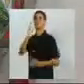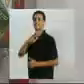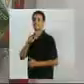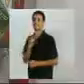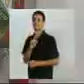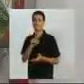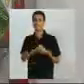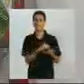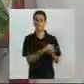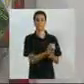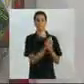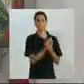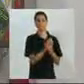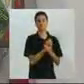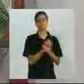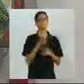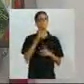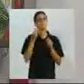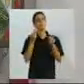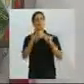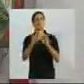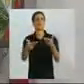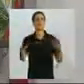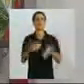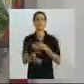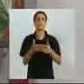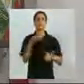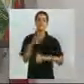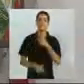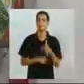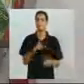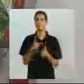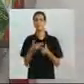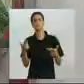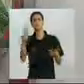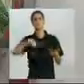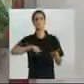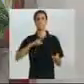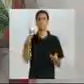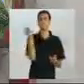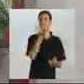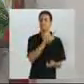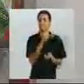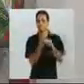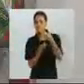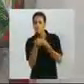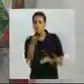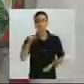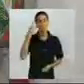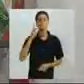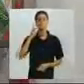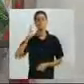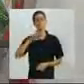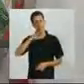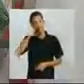sempre recebendo, a gente posta alguma coisa no Face, por exemplo, alguma ação, algo que a gente consegue, articulação política, sempre tem alguém que